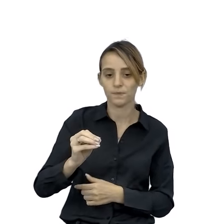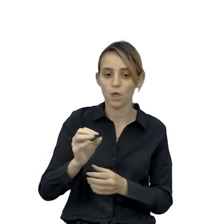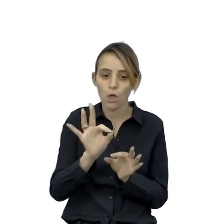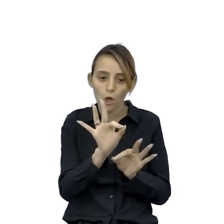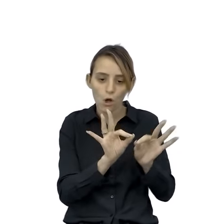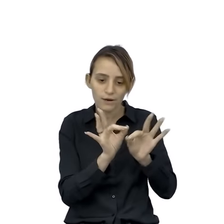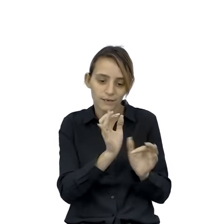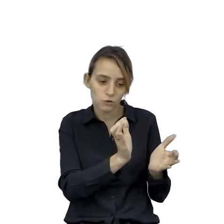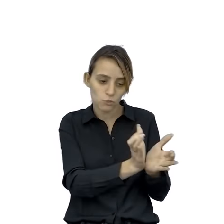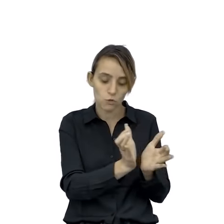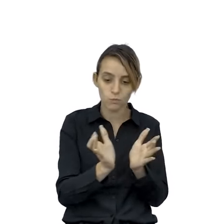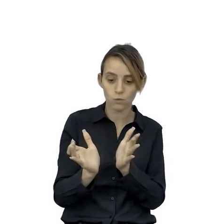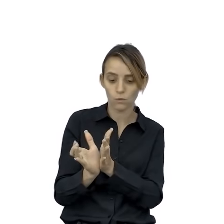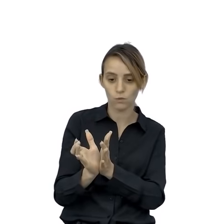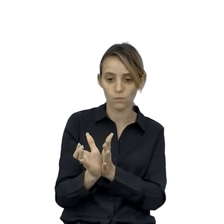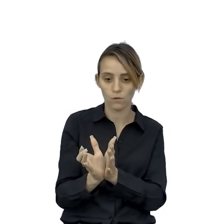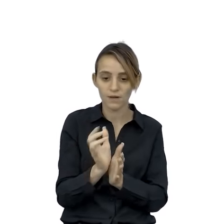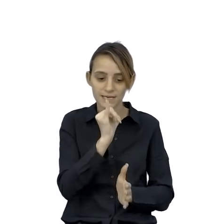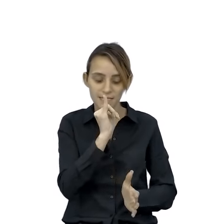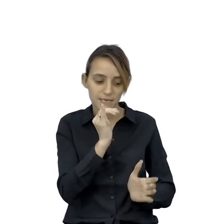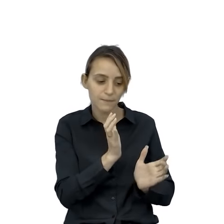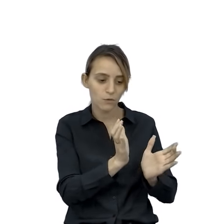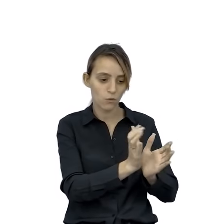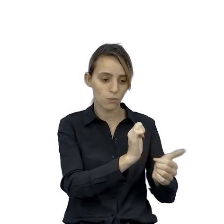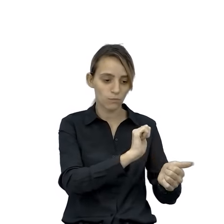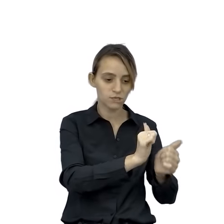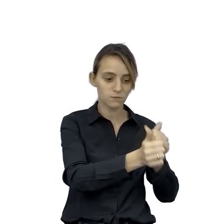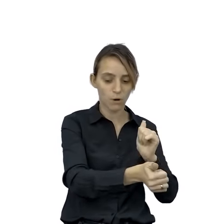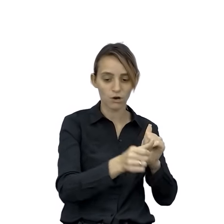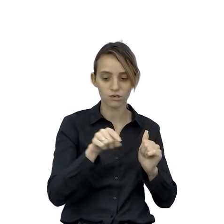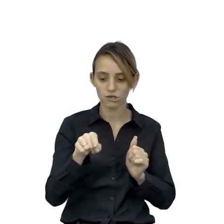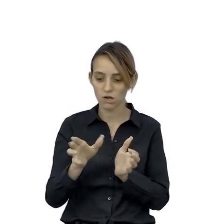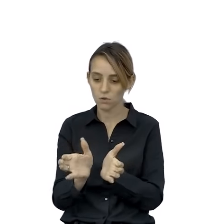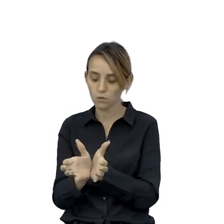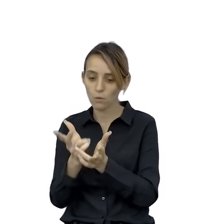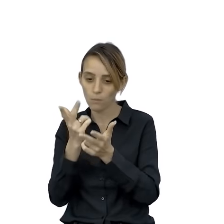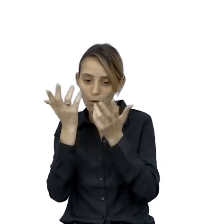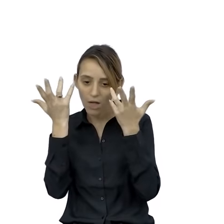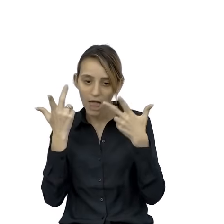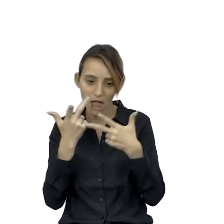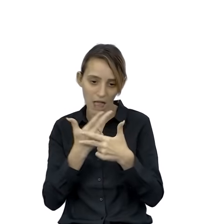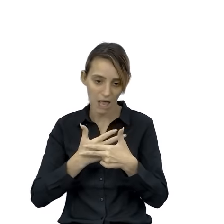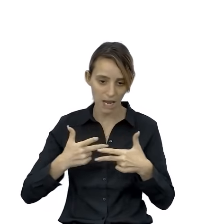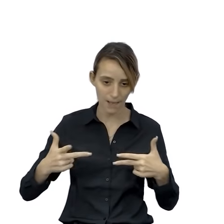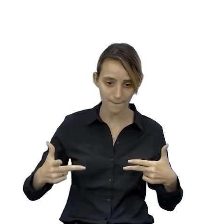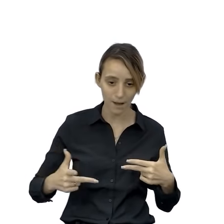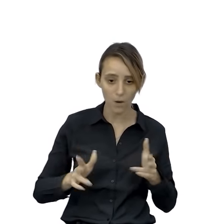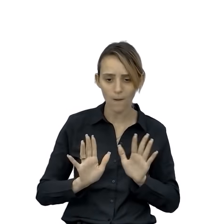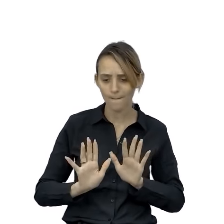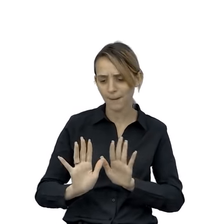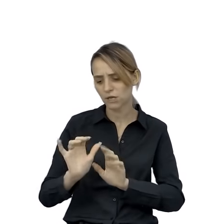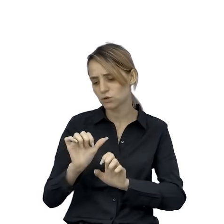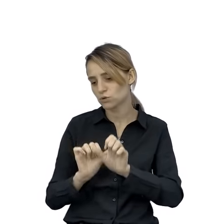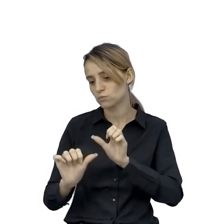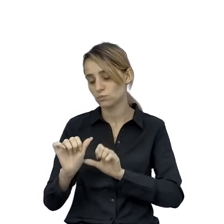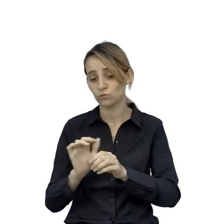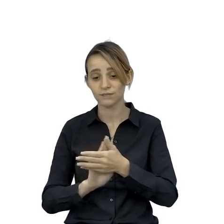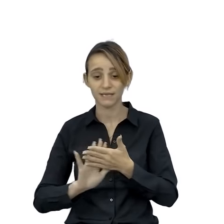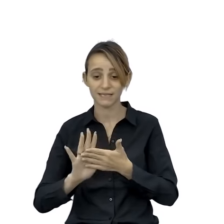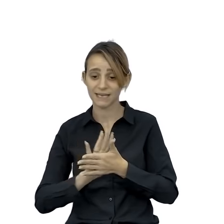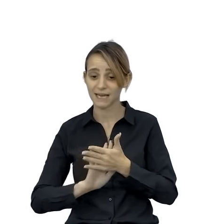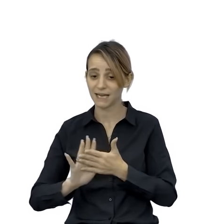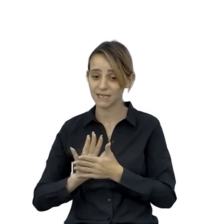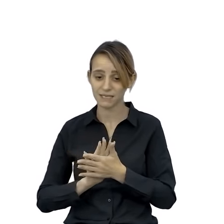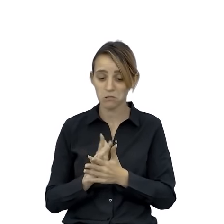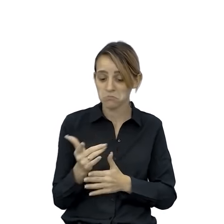dois agrupamentos, que é animais e esportistas. E não sofreu alteração nenhuma, né? Não houve uma